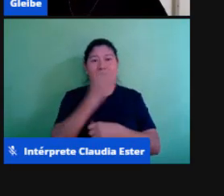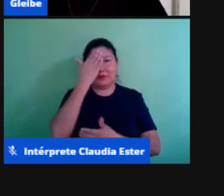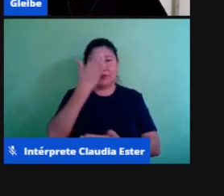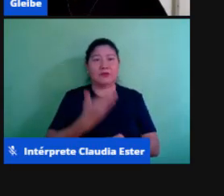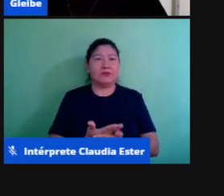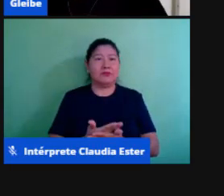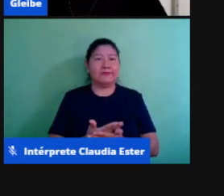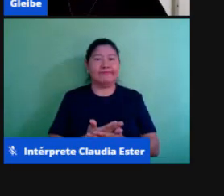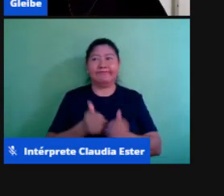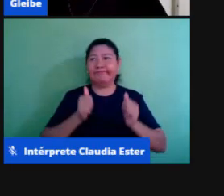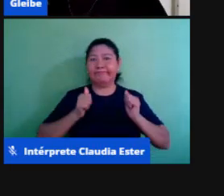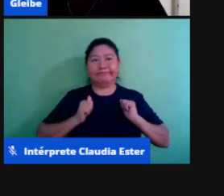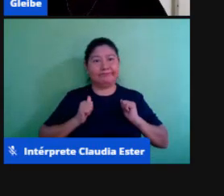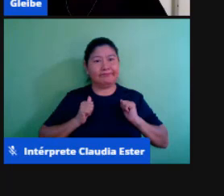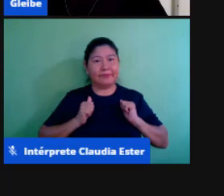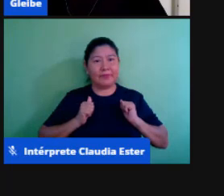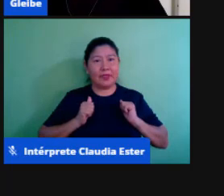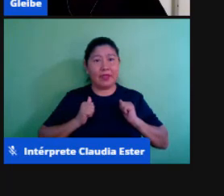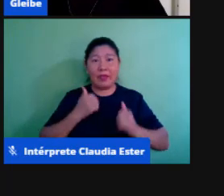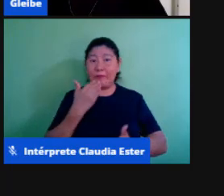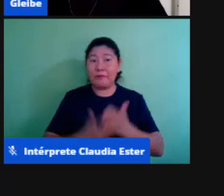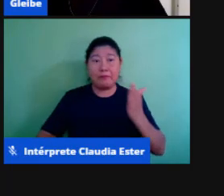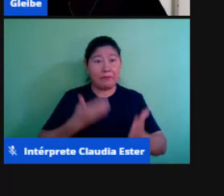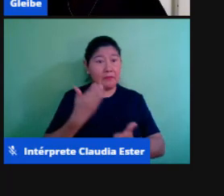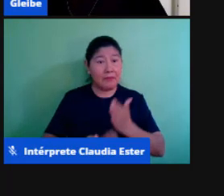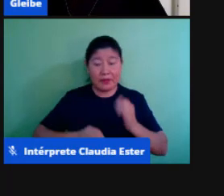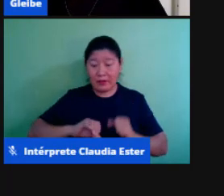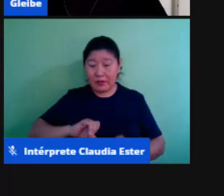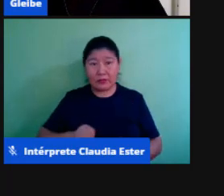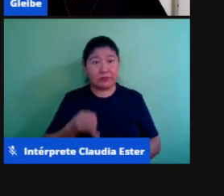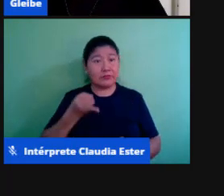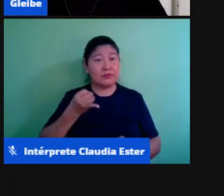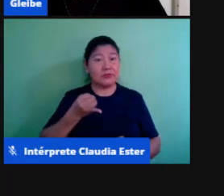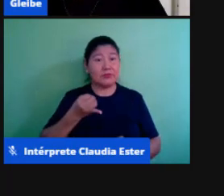deixamos de aproveitar essas habilidades, essa